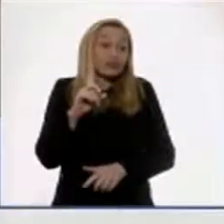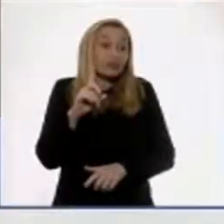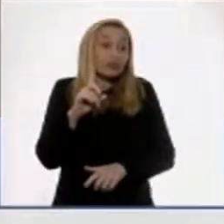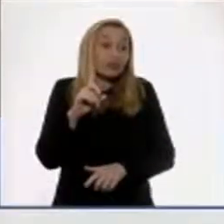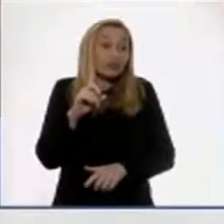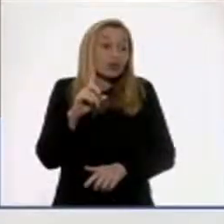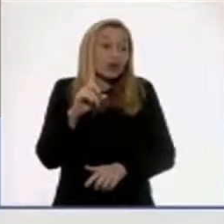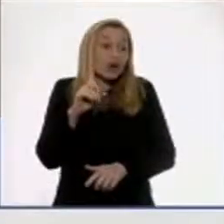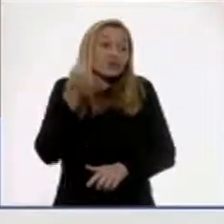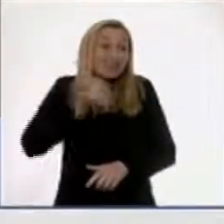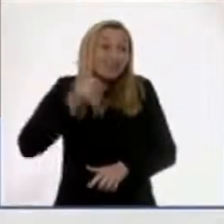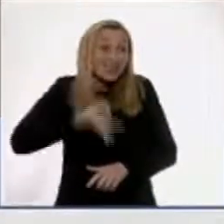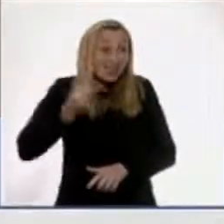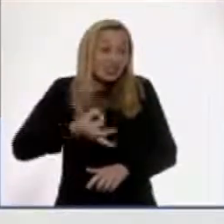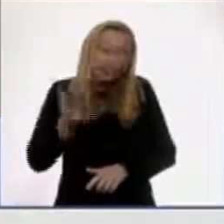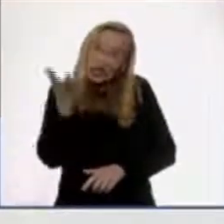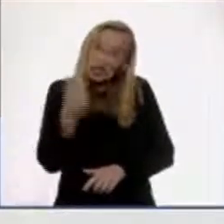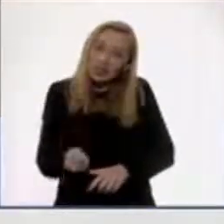receber